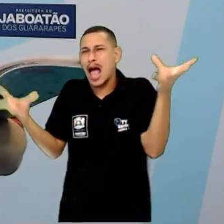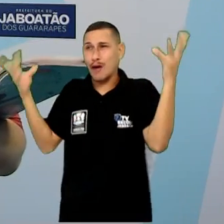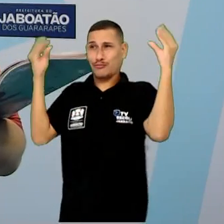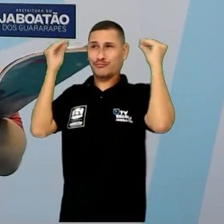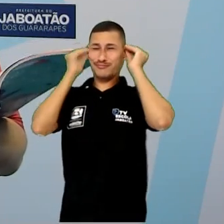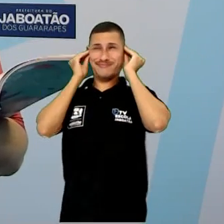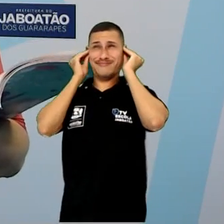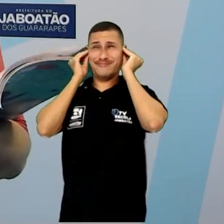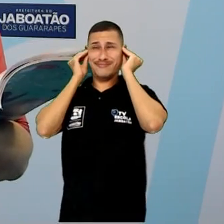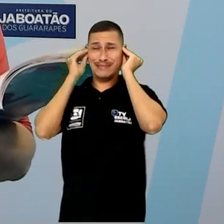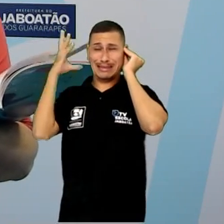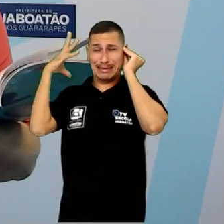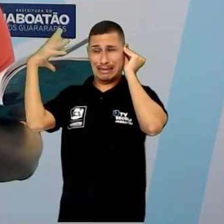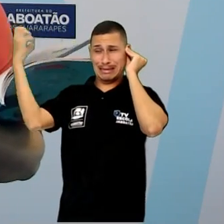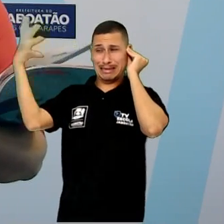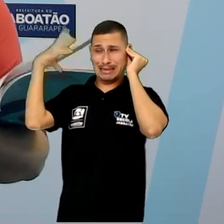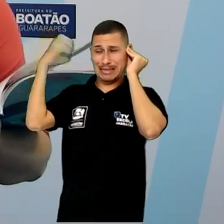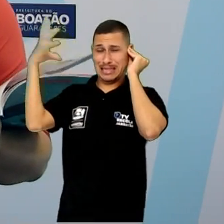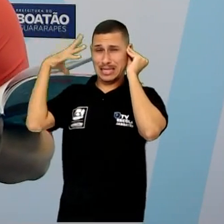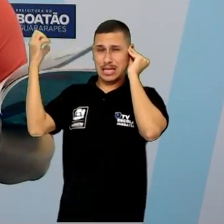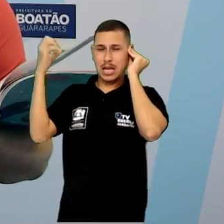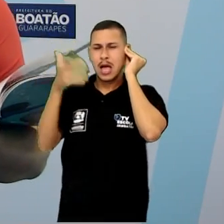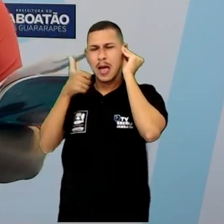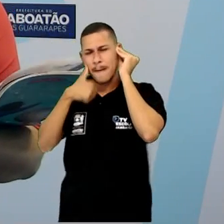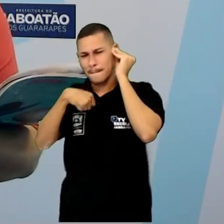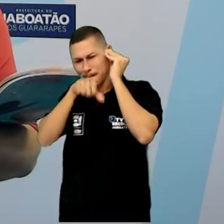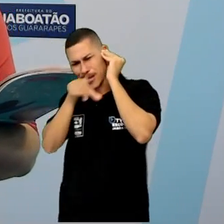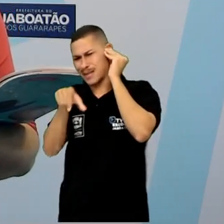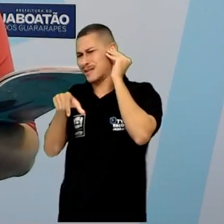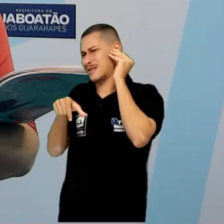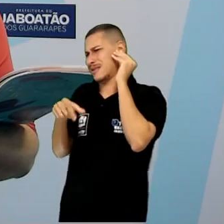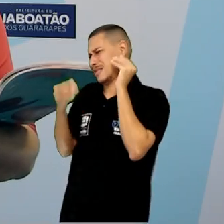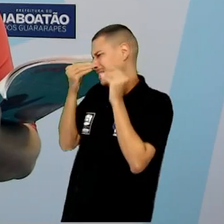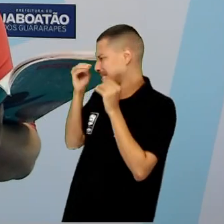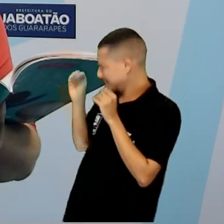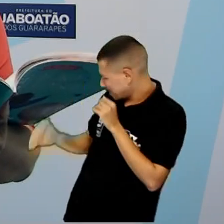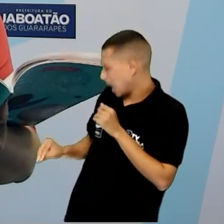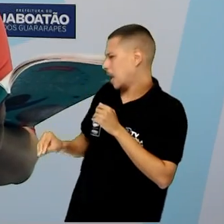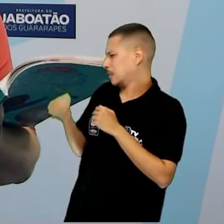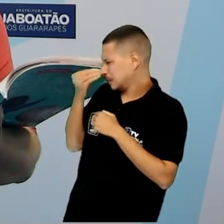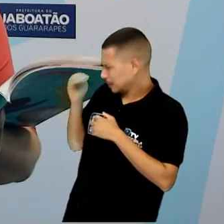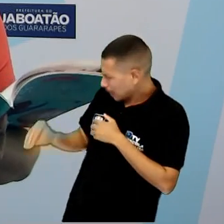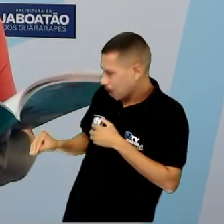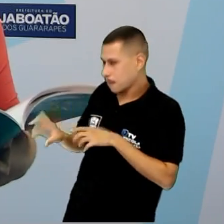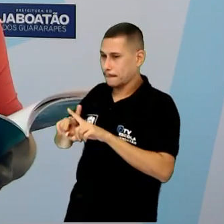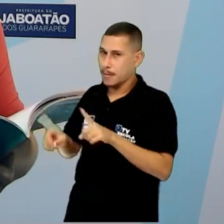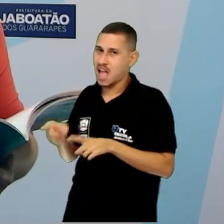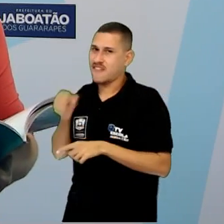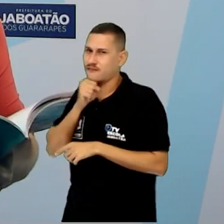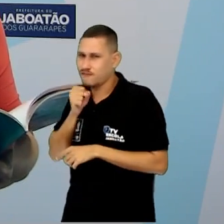ouvidos. A mãe gralha aconselhava: desista, filha. E a avó